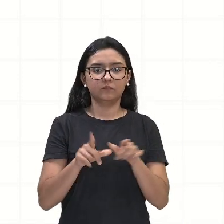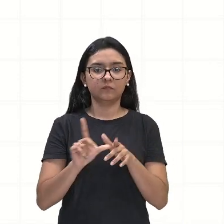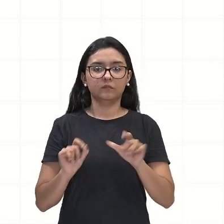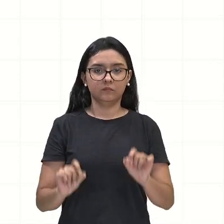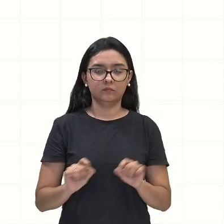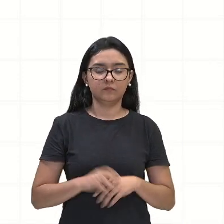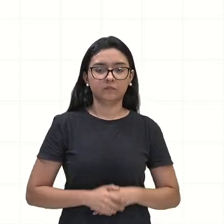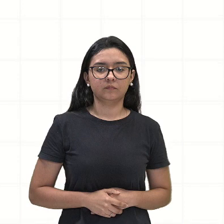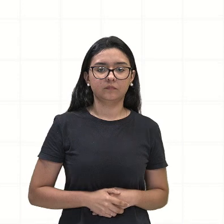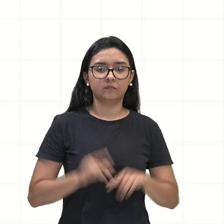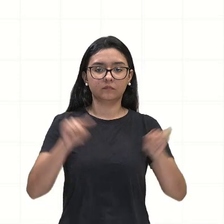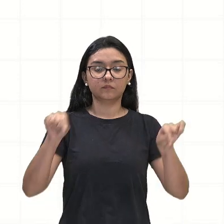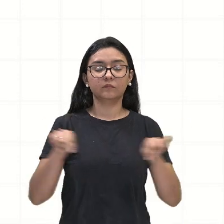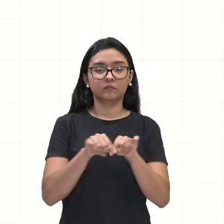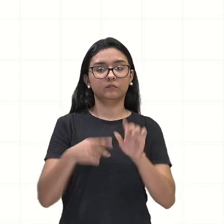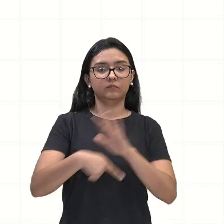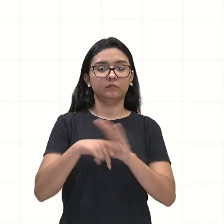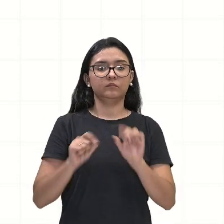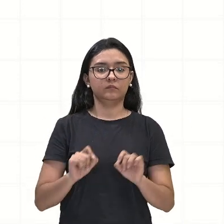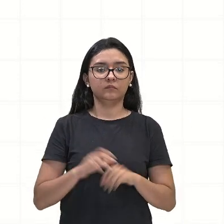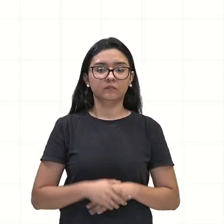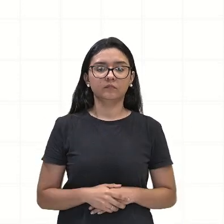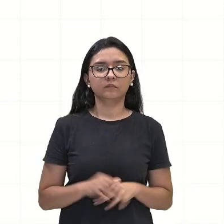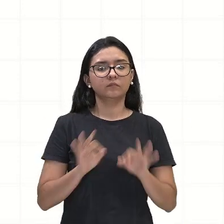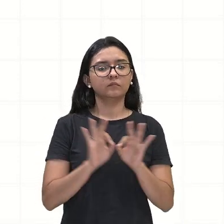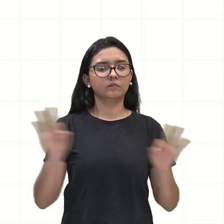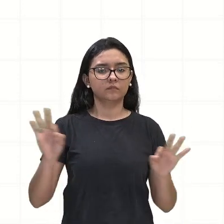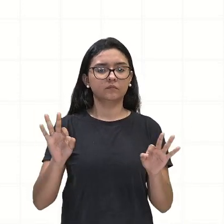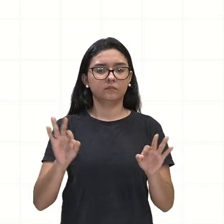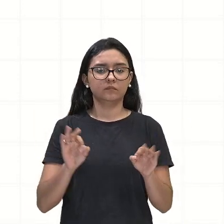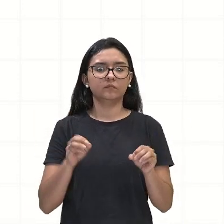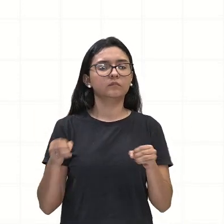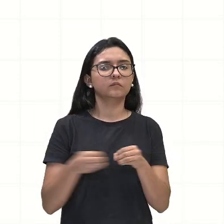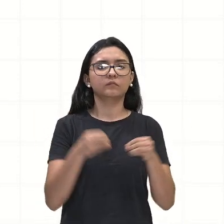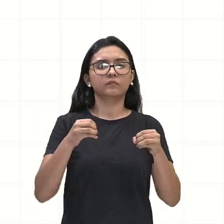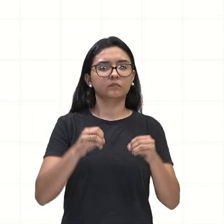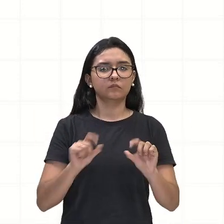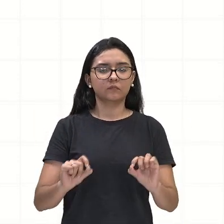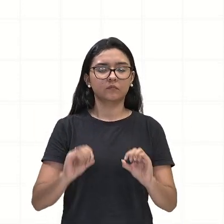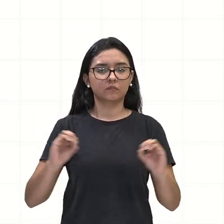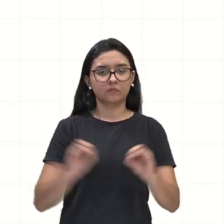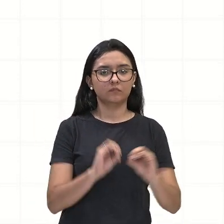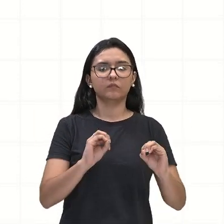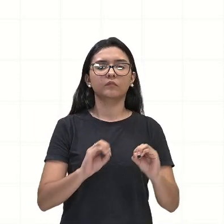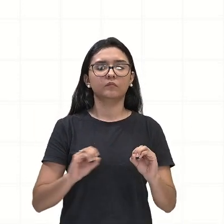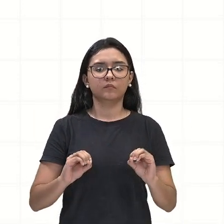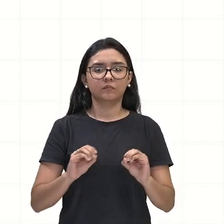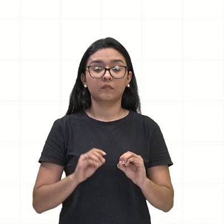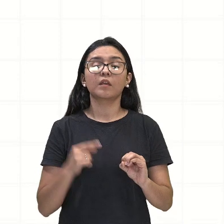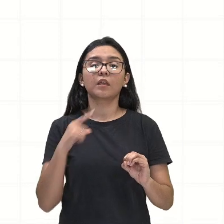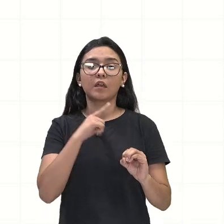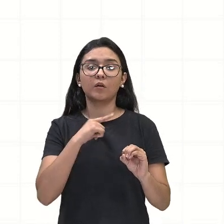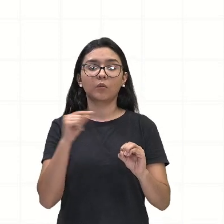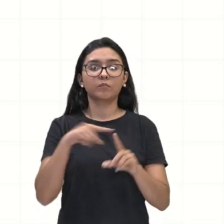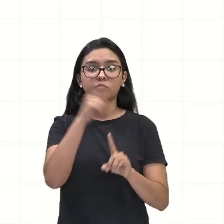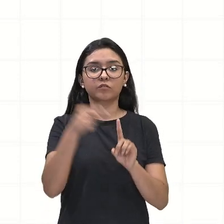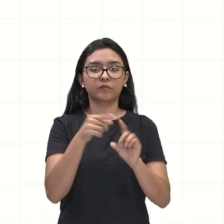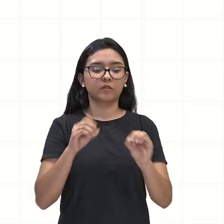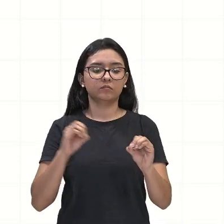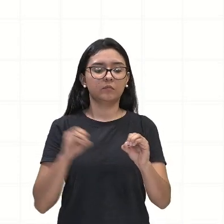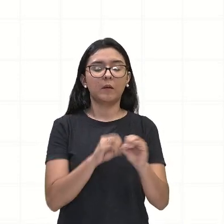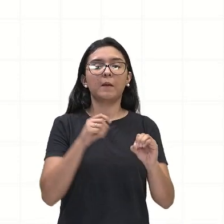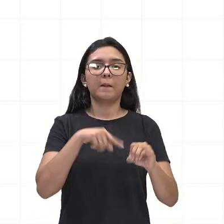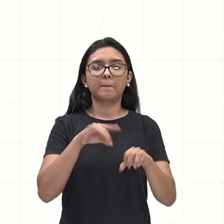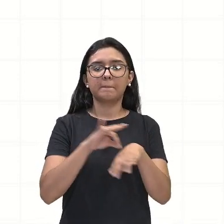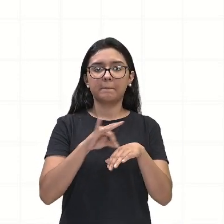né, desse tamanho. Antes de tocar, ele quer atingir a preta e não pode tocar em nenhuma outra